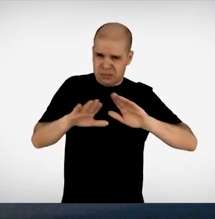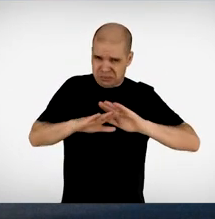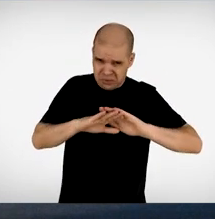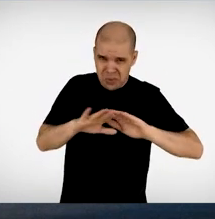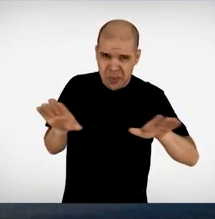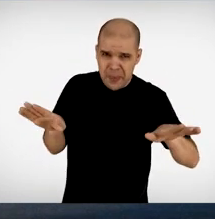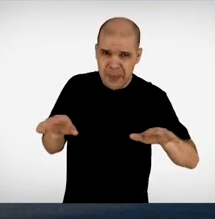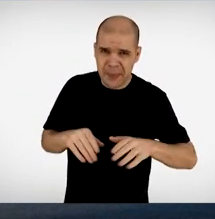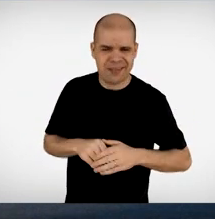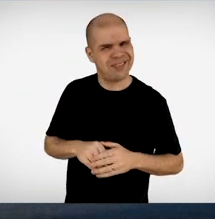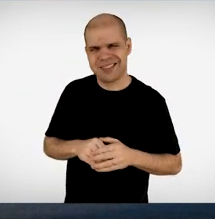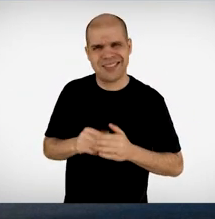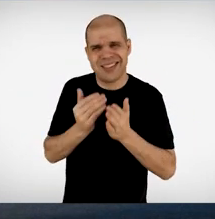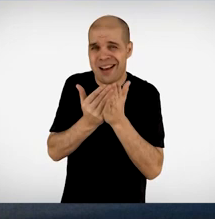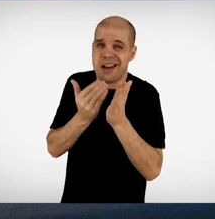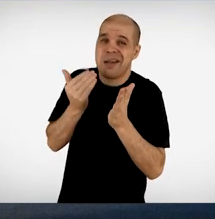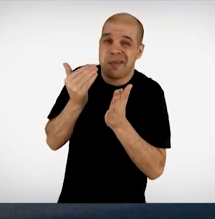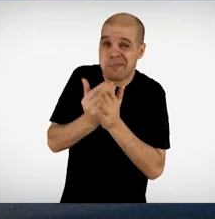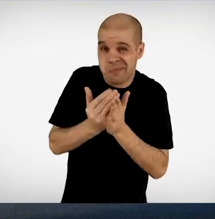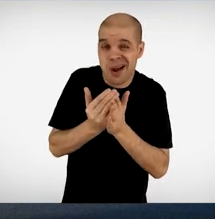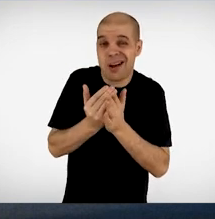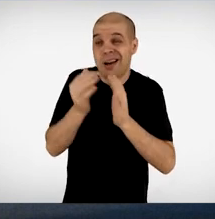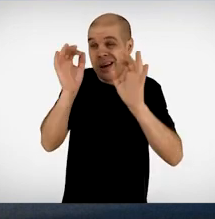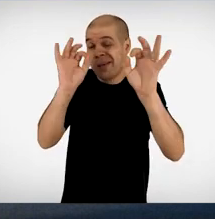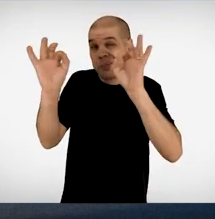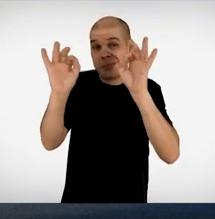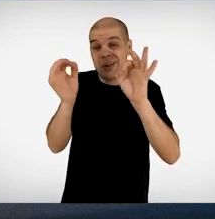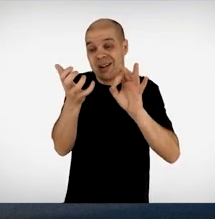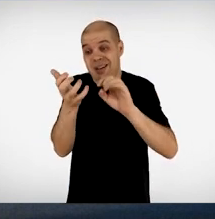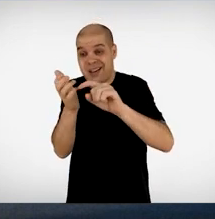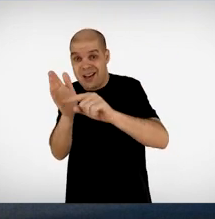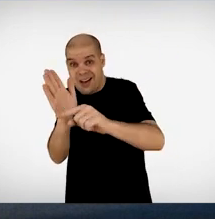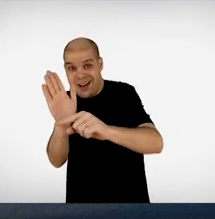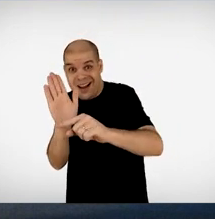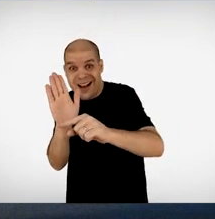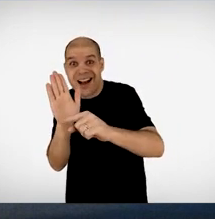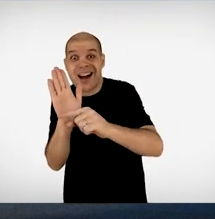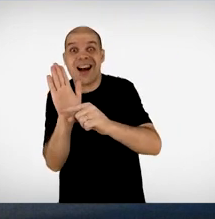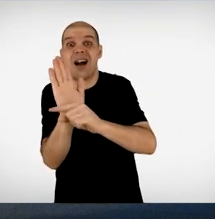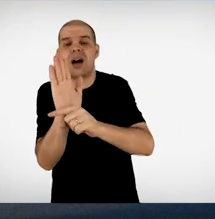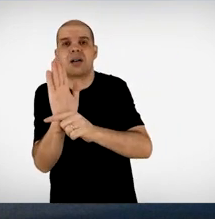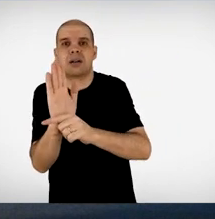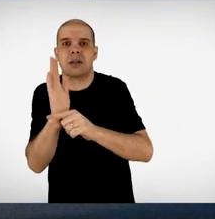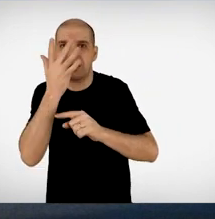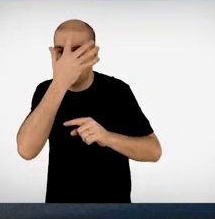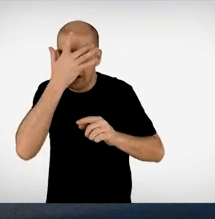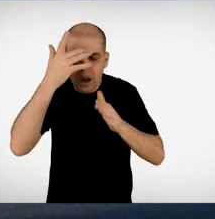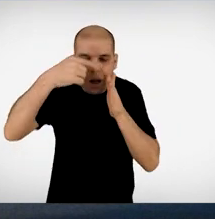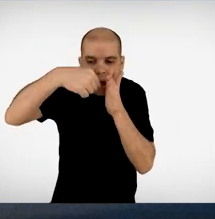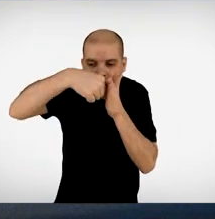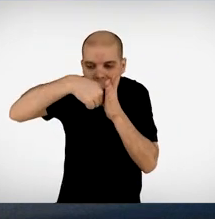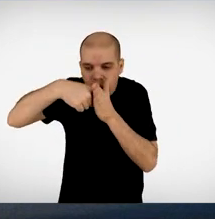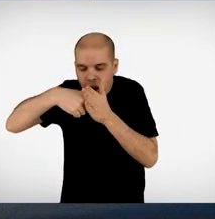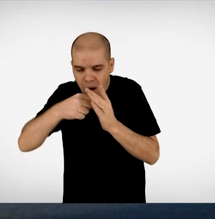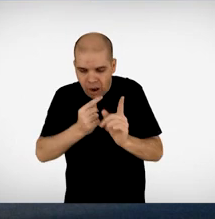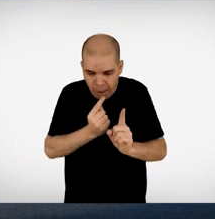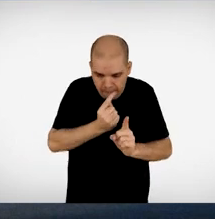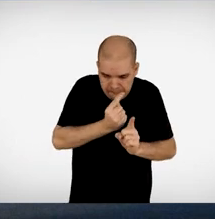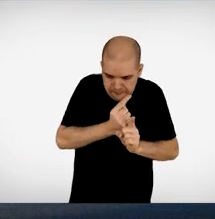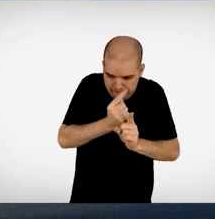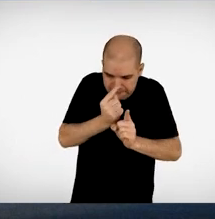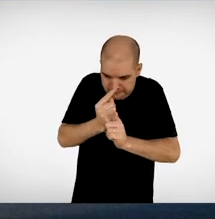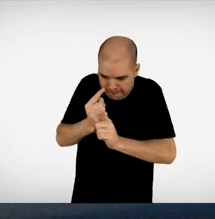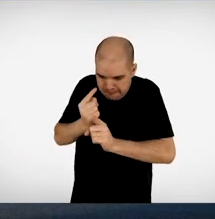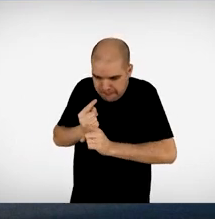é significativo na vida. E aqui, na minha leitura pessoal, é a coisa mais bonita e original do pensamento do Winnicott, porque ele diz